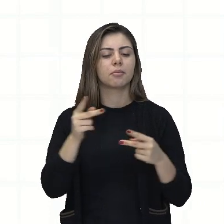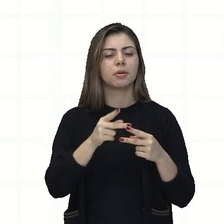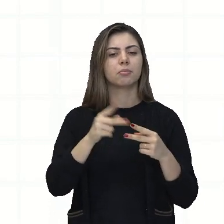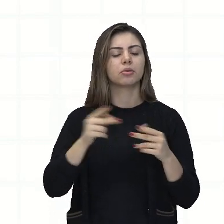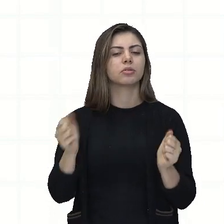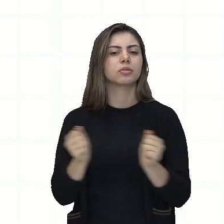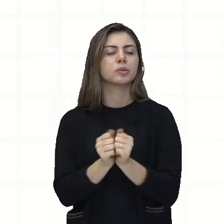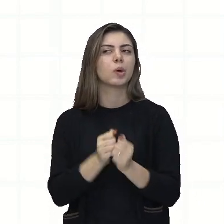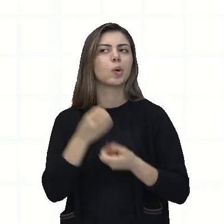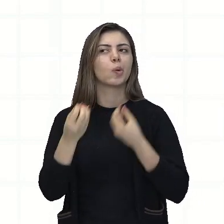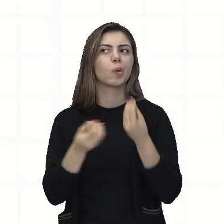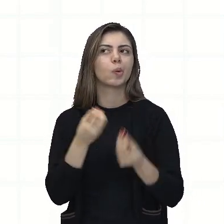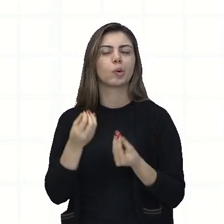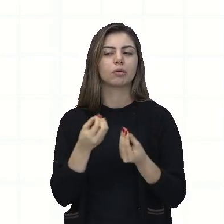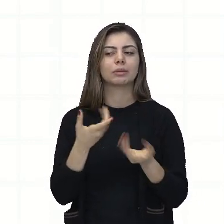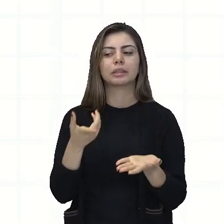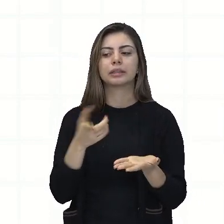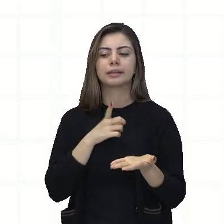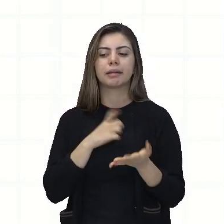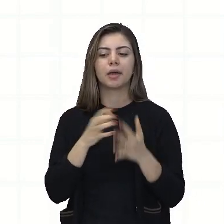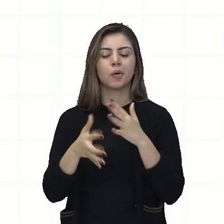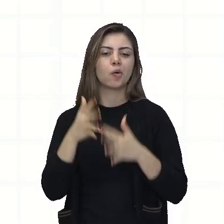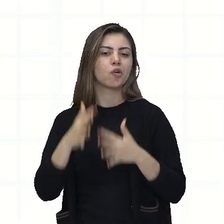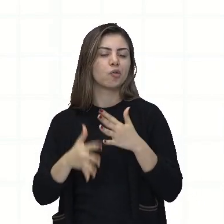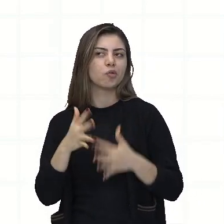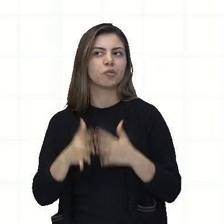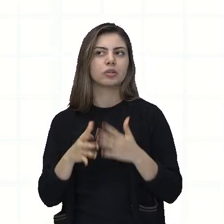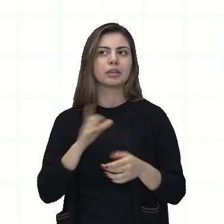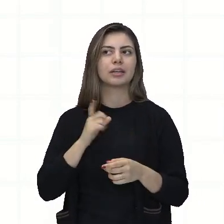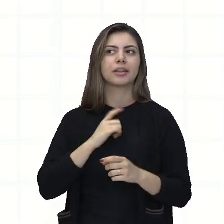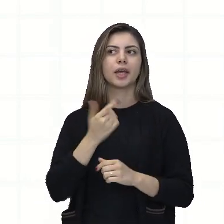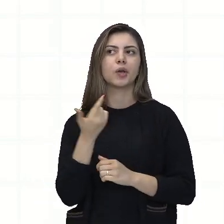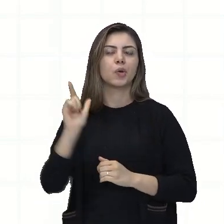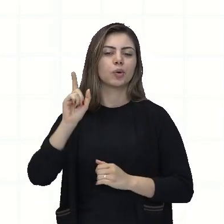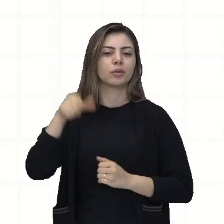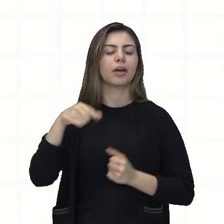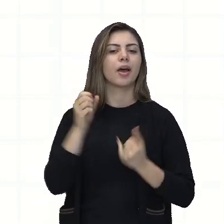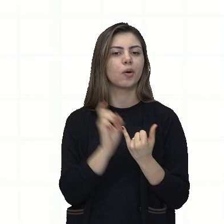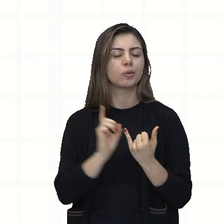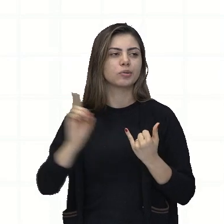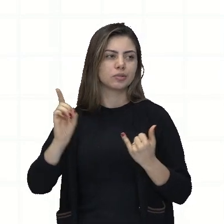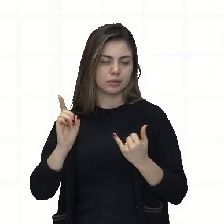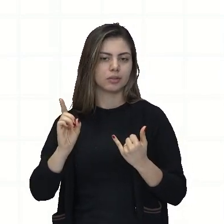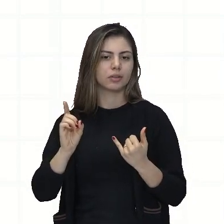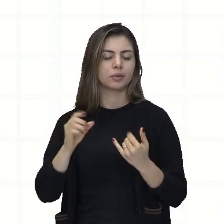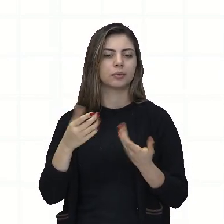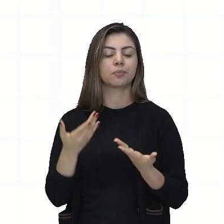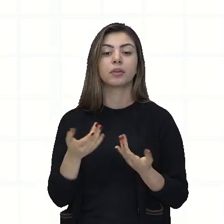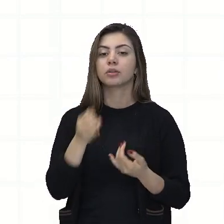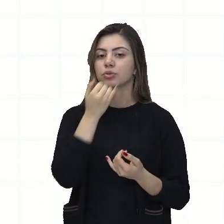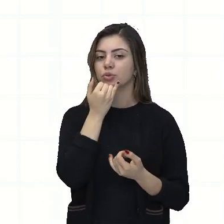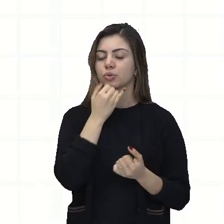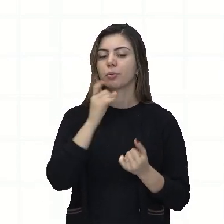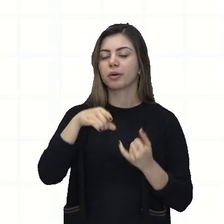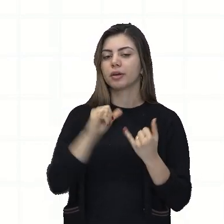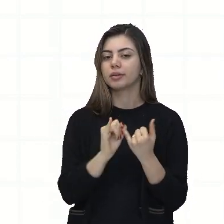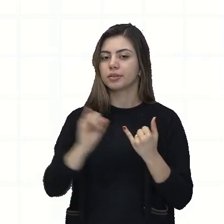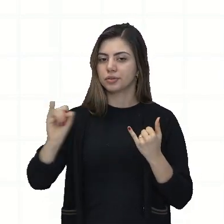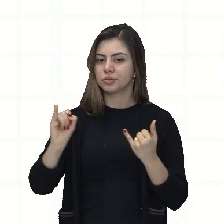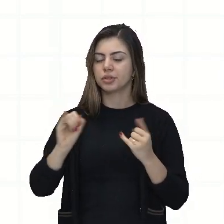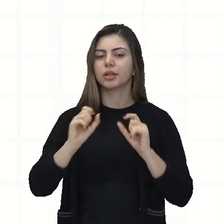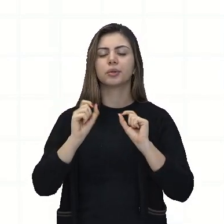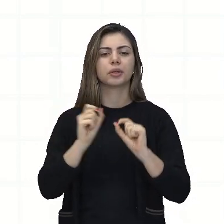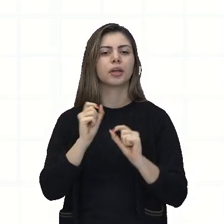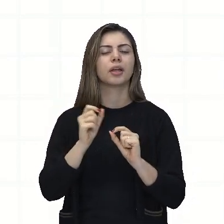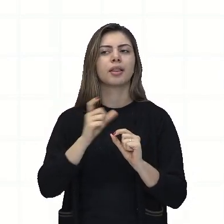professor, como é que eu não vou confundir ele com o objeto indireto? Porque o objeto indireto, com o objeto